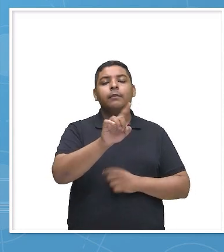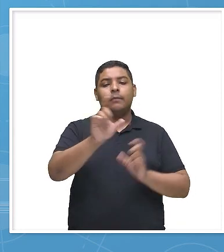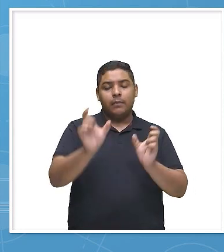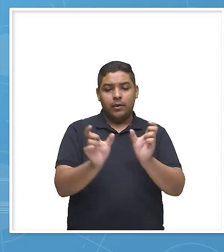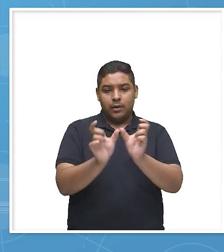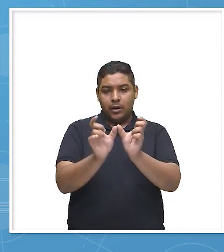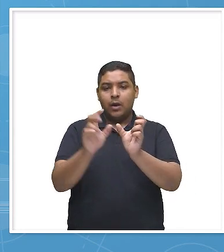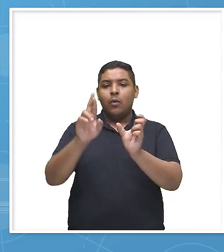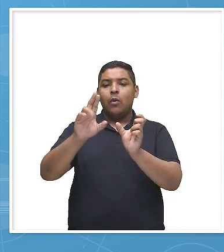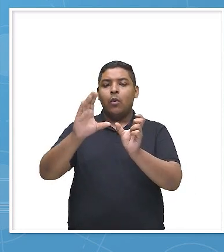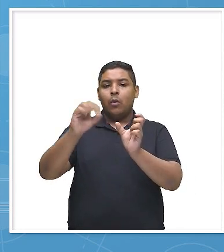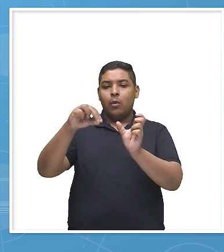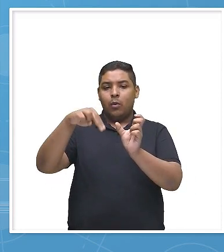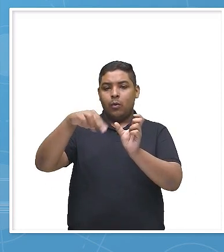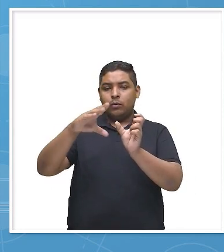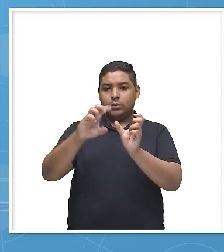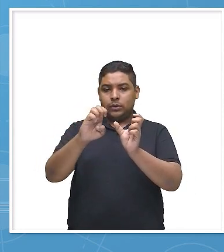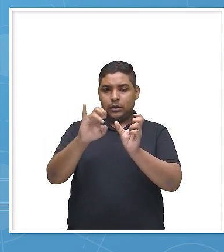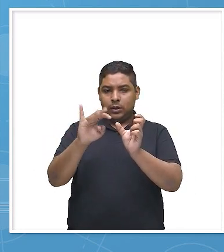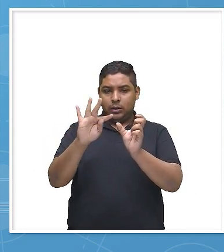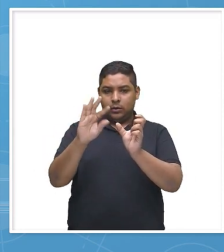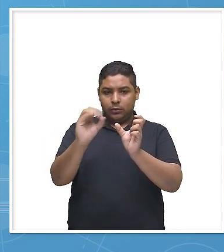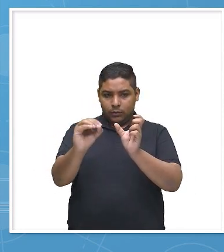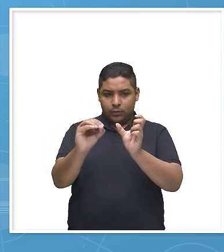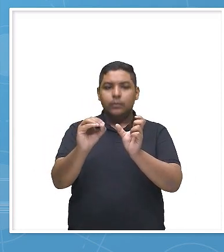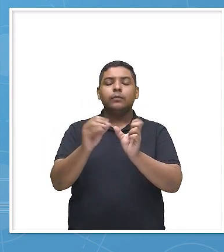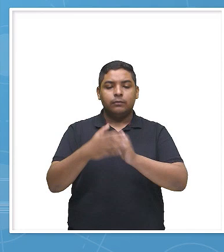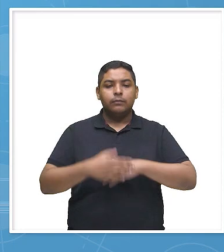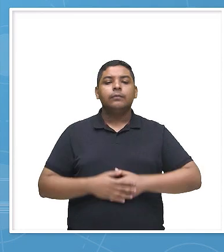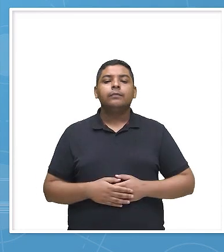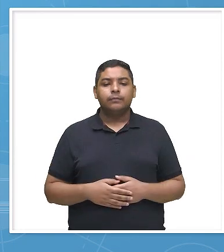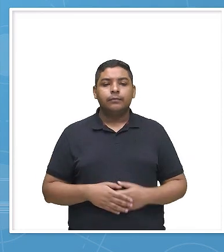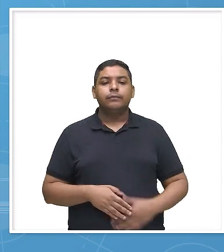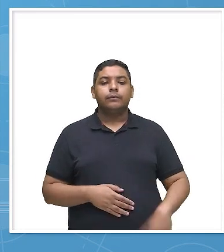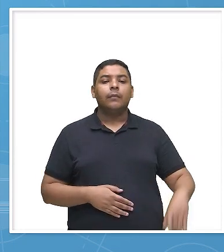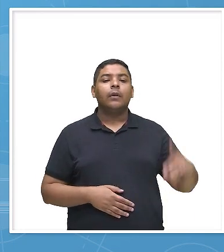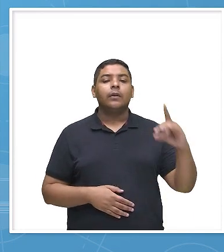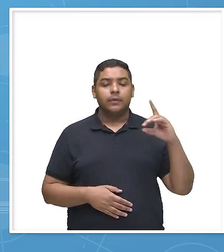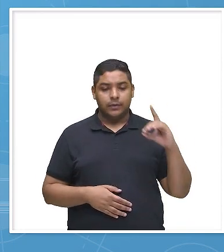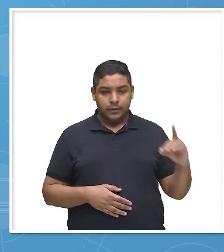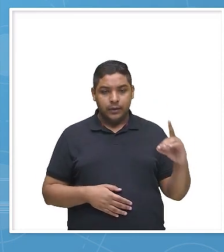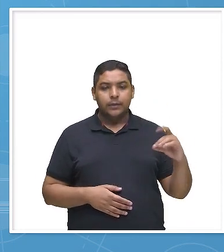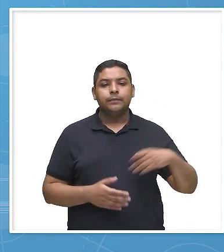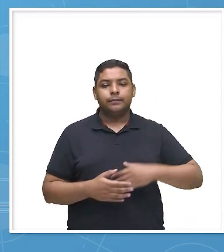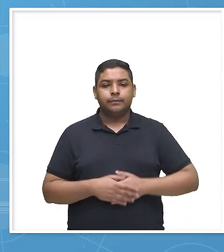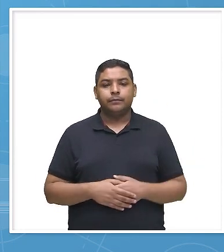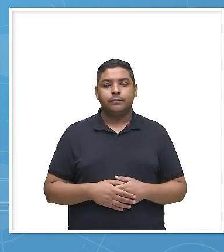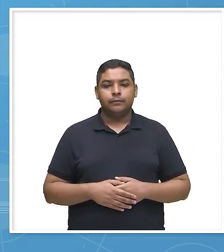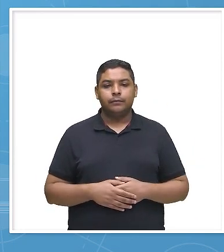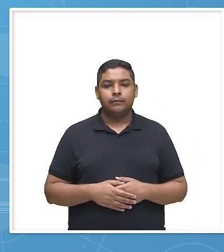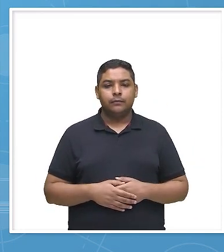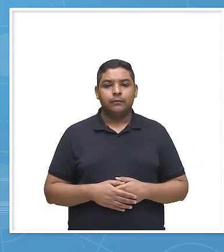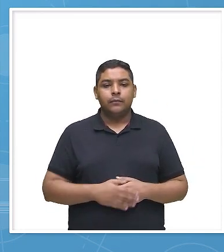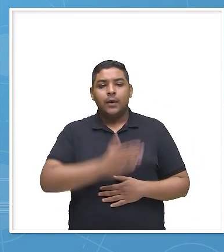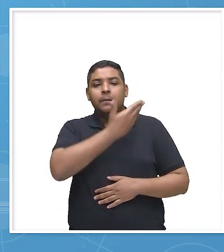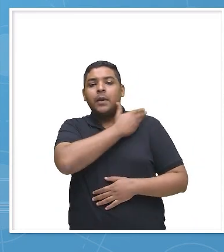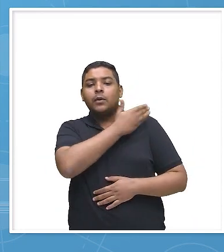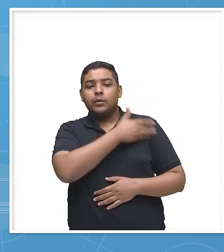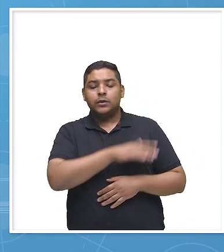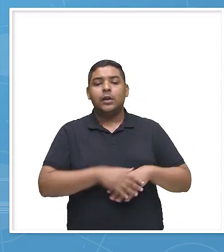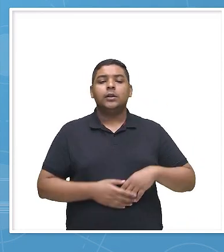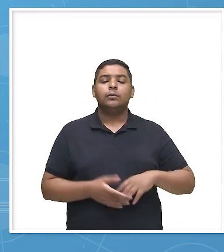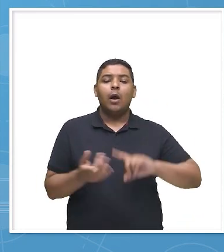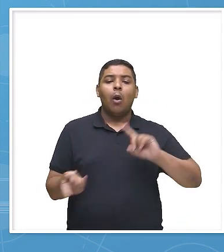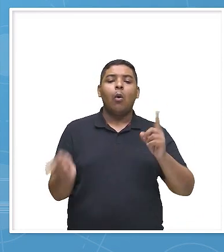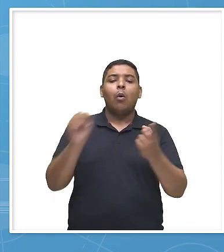o radical conceito, formando a palavra preconceito. Letra D. Preconceito é